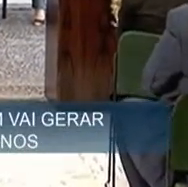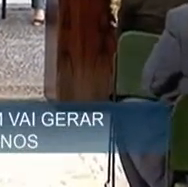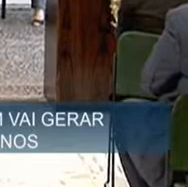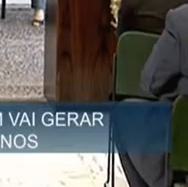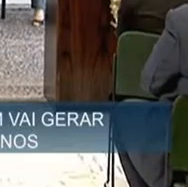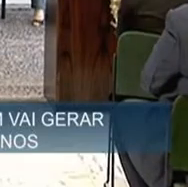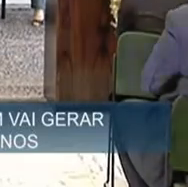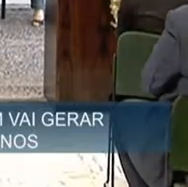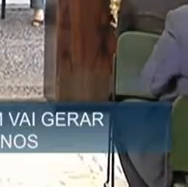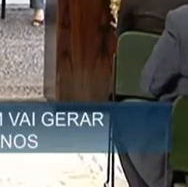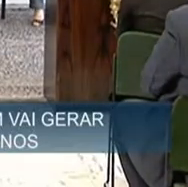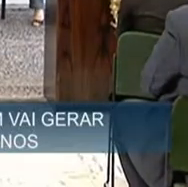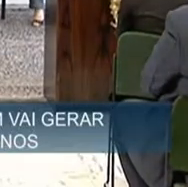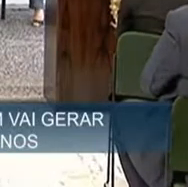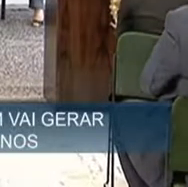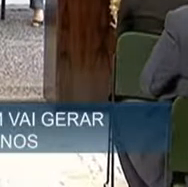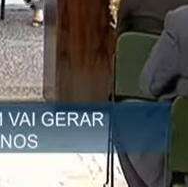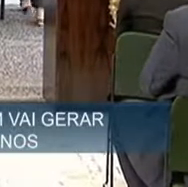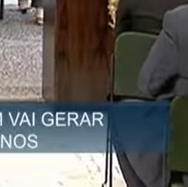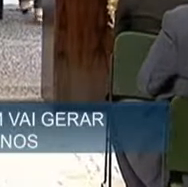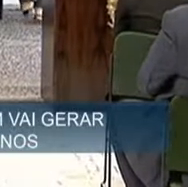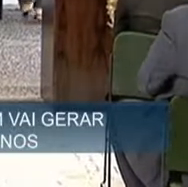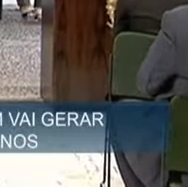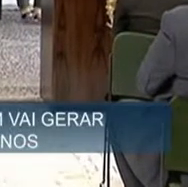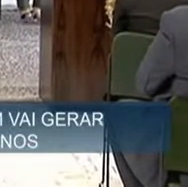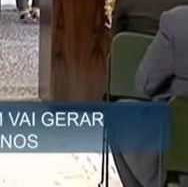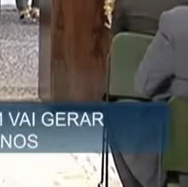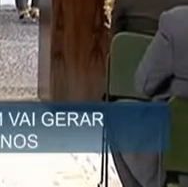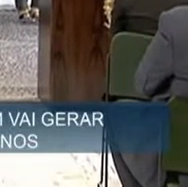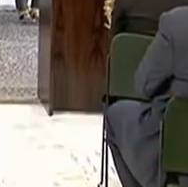Está encerrada essa cerimônia.